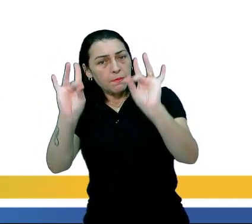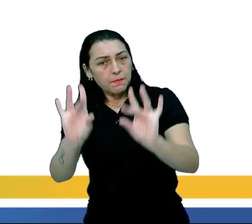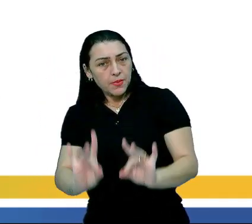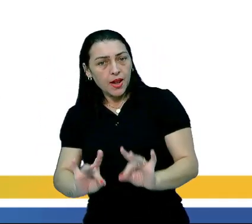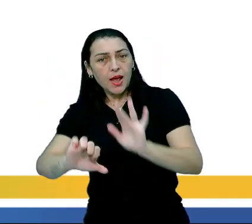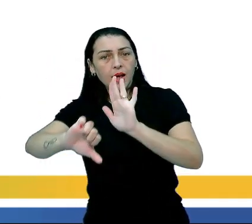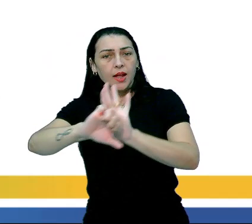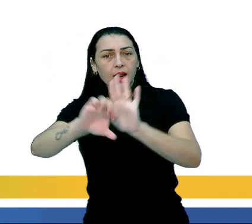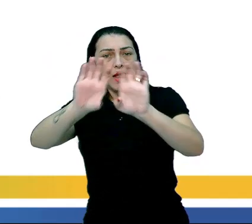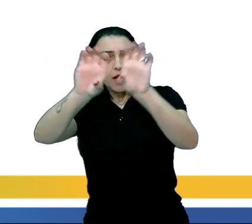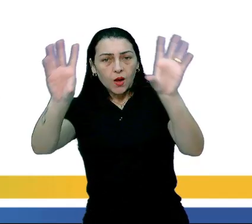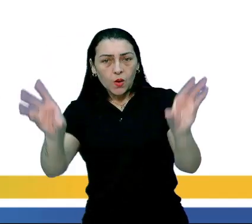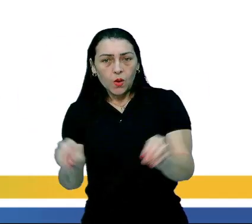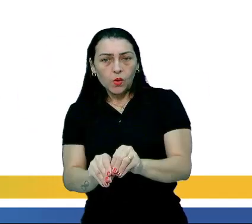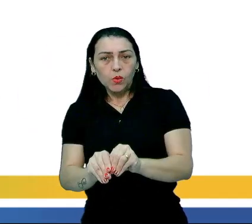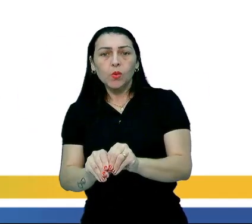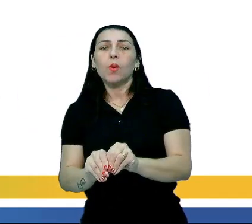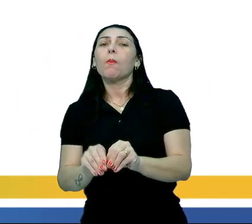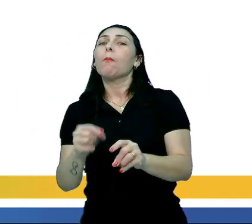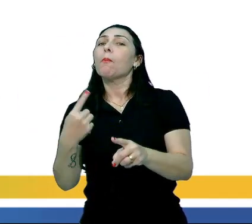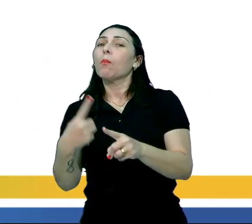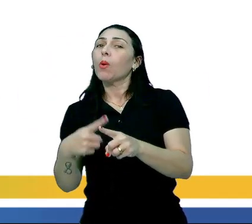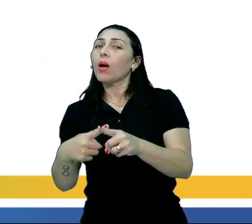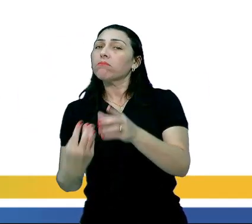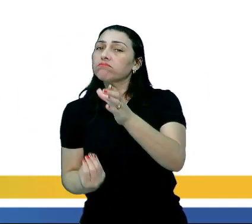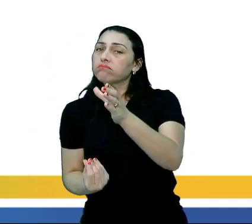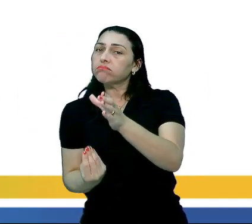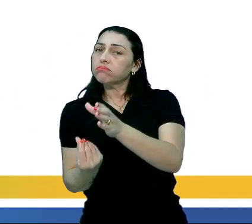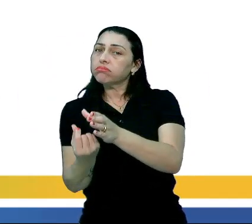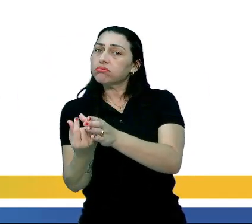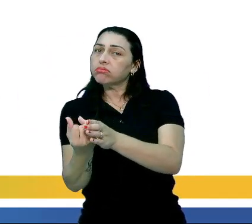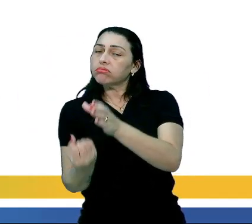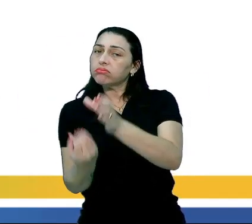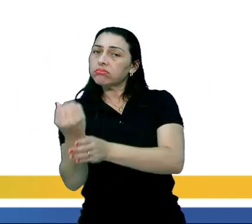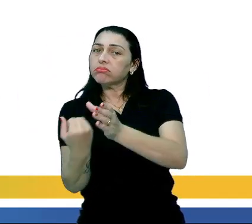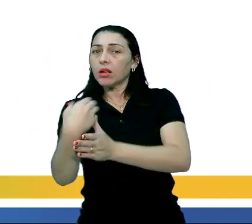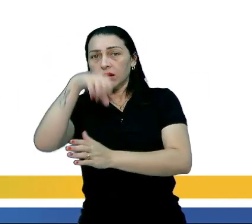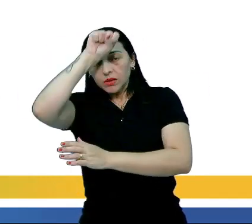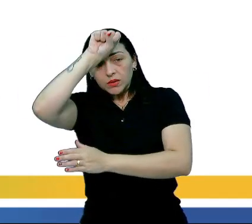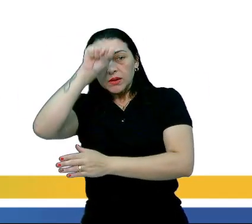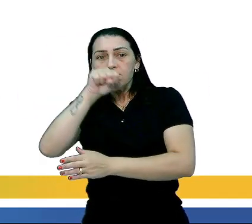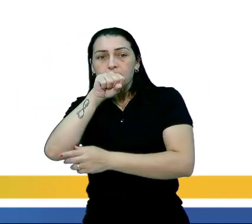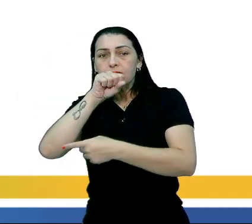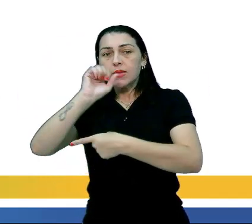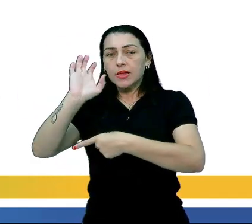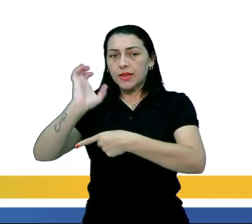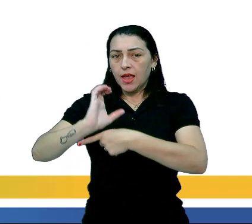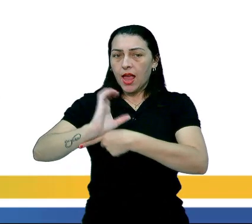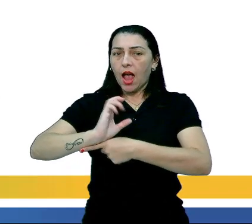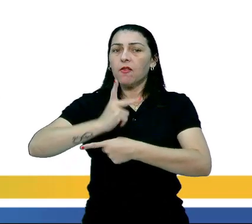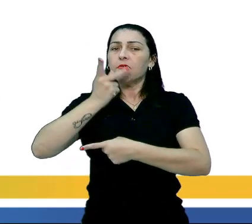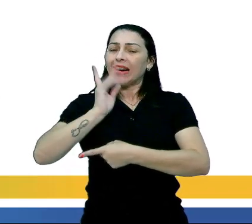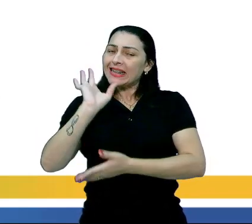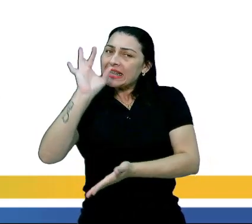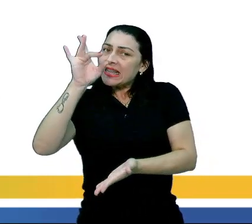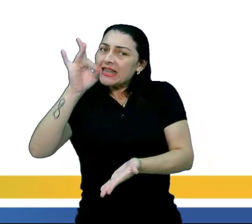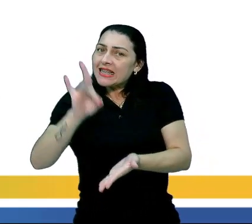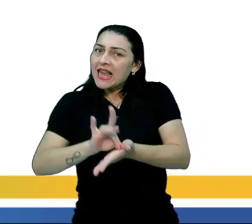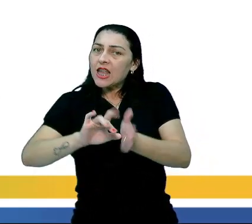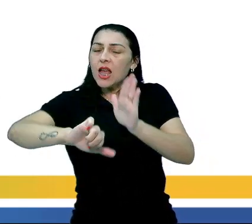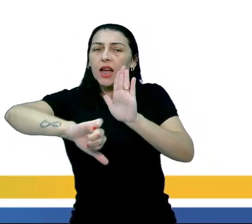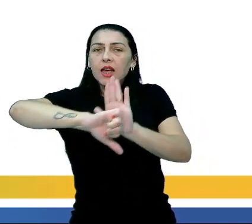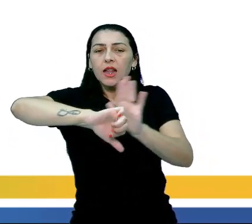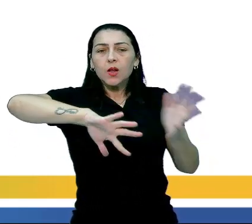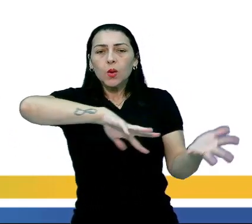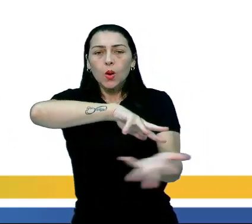a crise ecológica ao modo de produção socialista. C, afirma